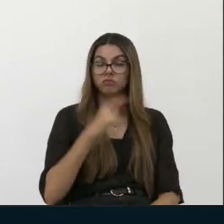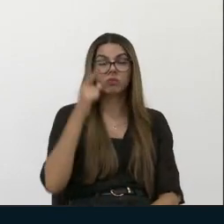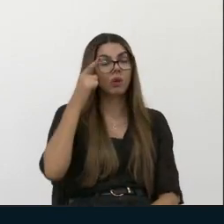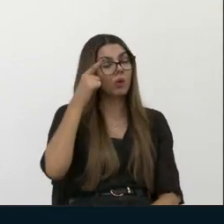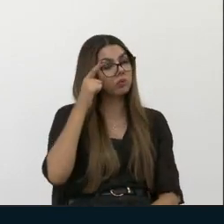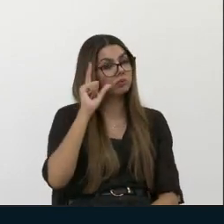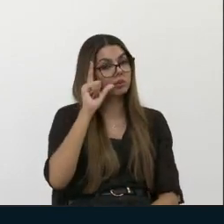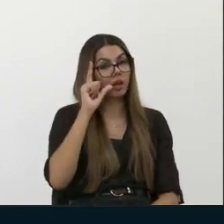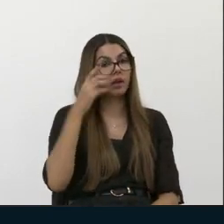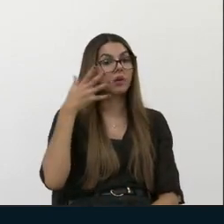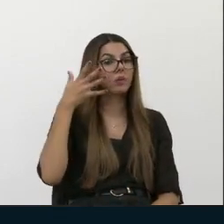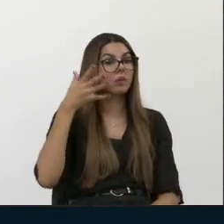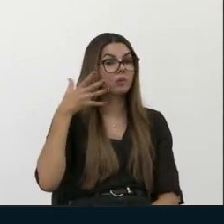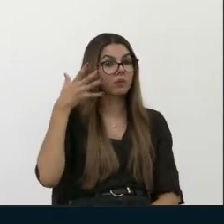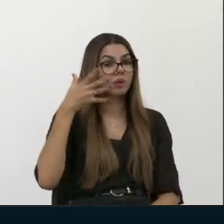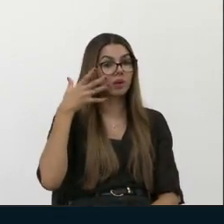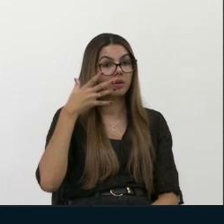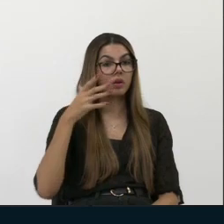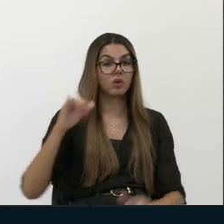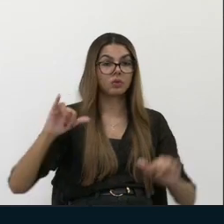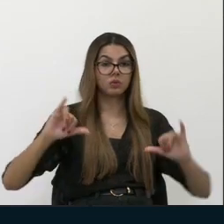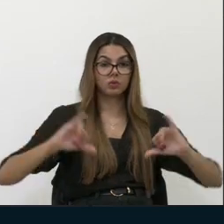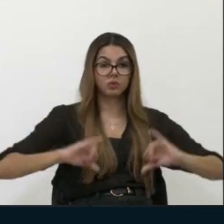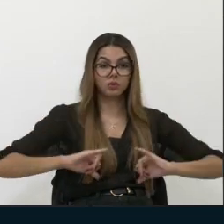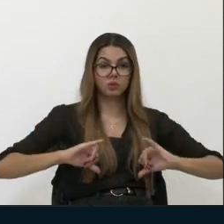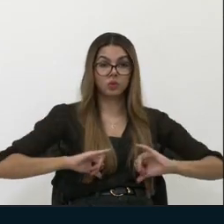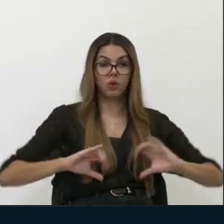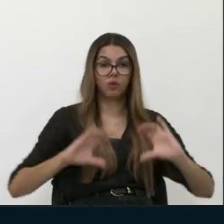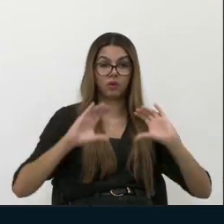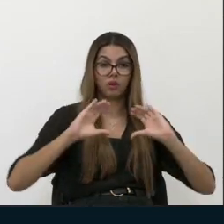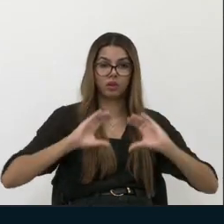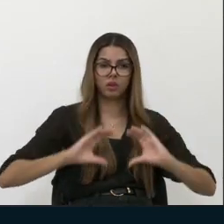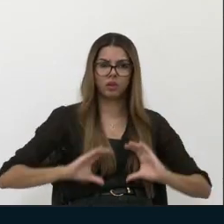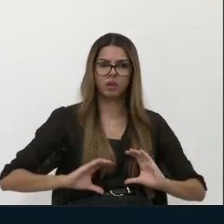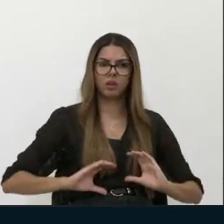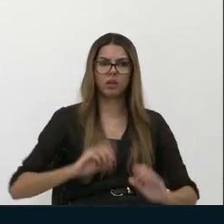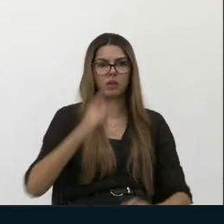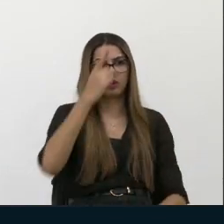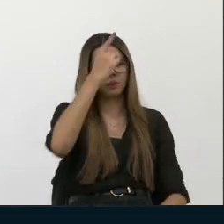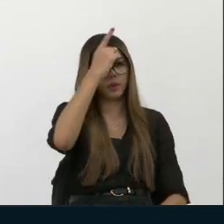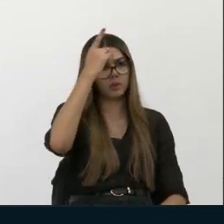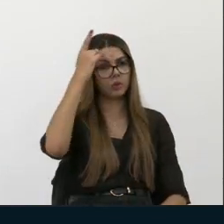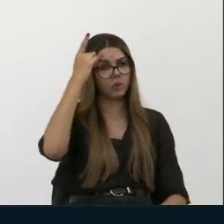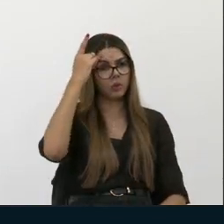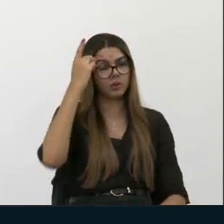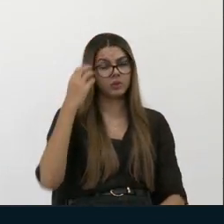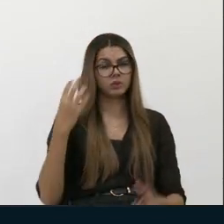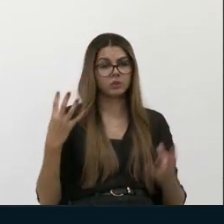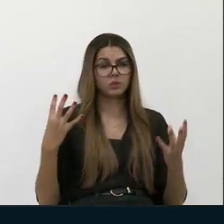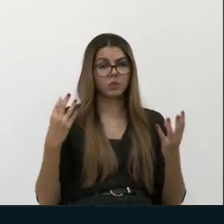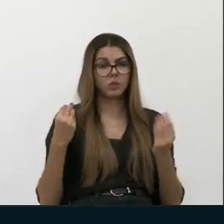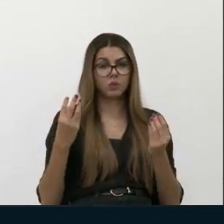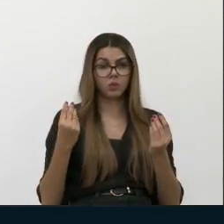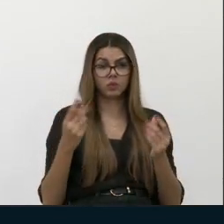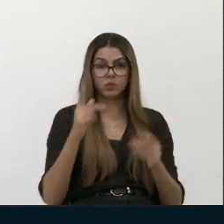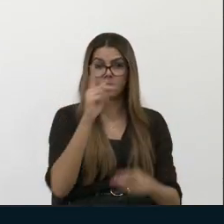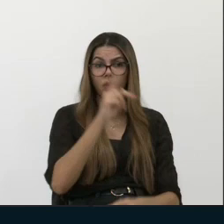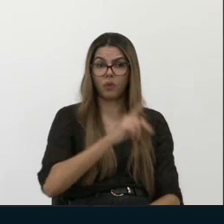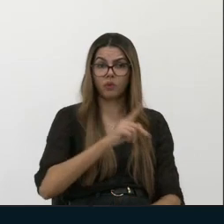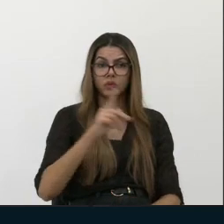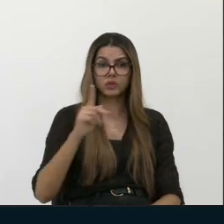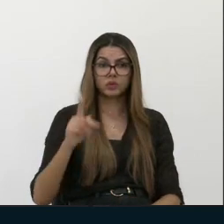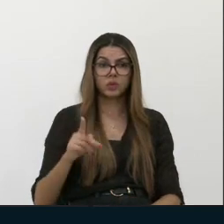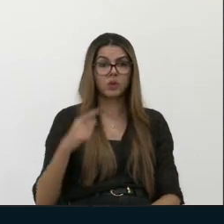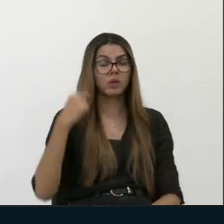oral, quem sofre com isso é o cidadão. Aqui, como temos inúmeros professores,